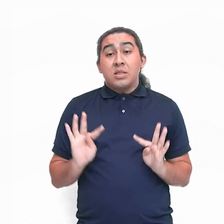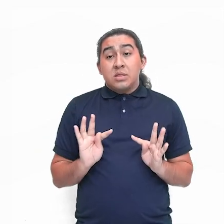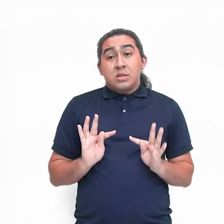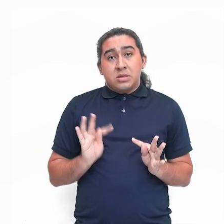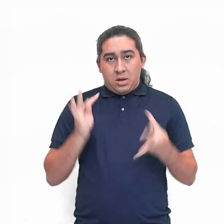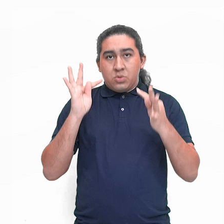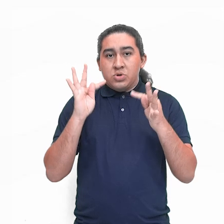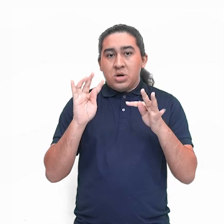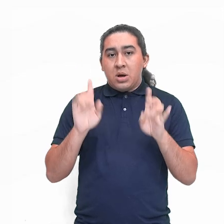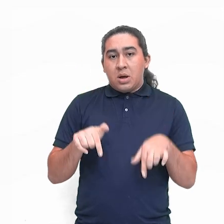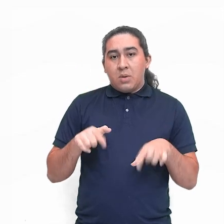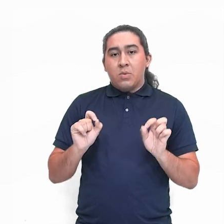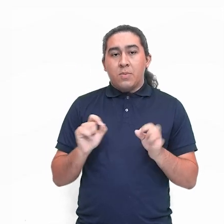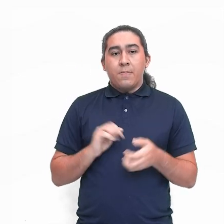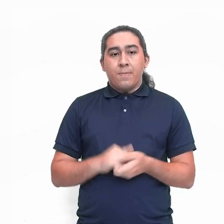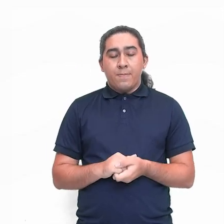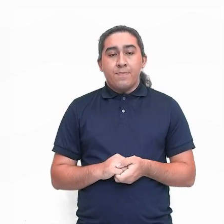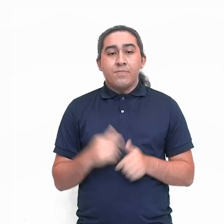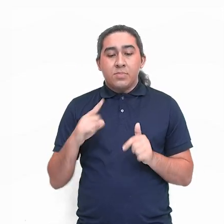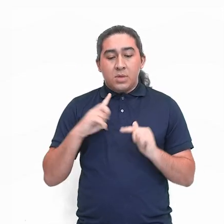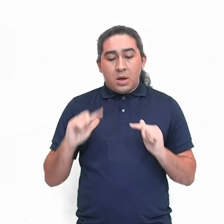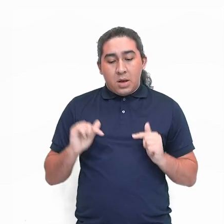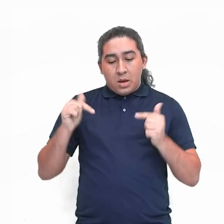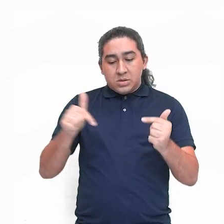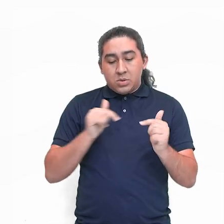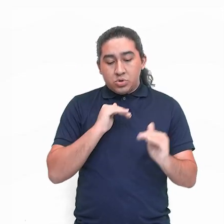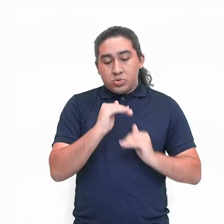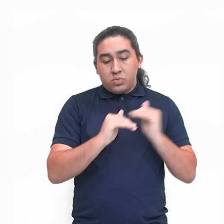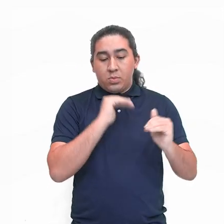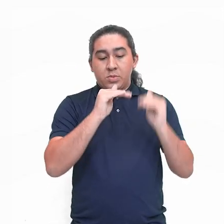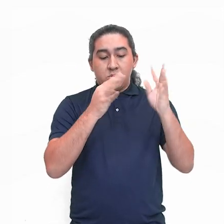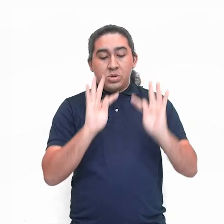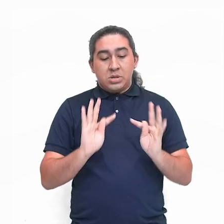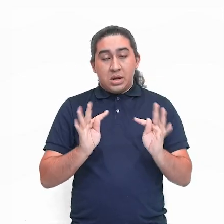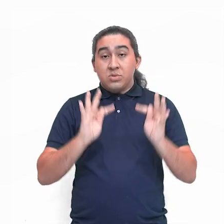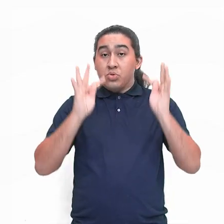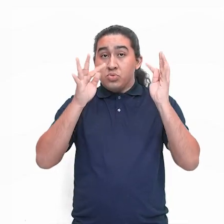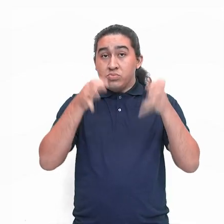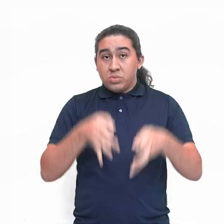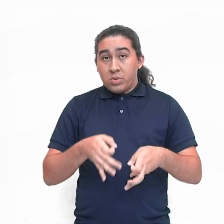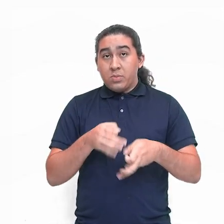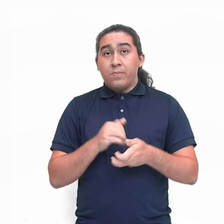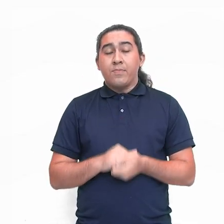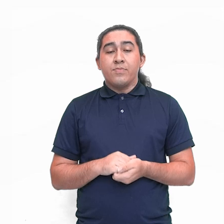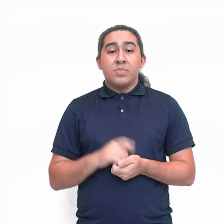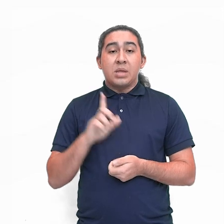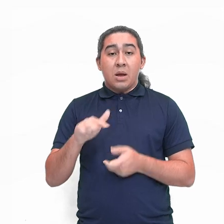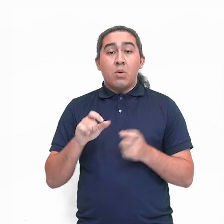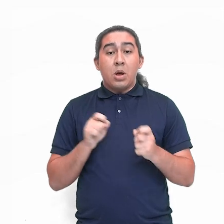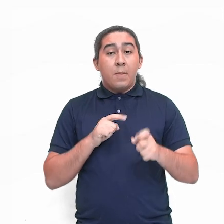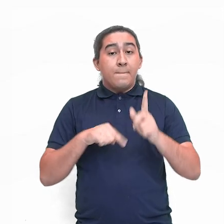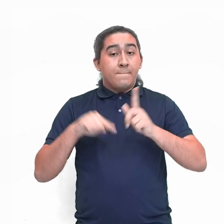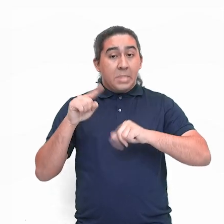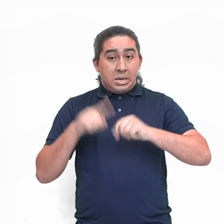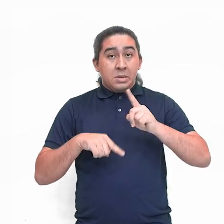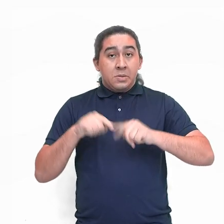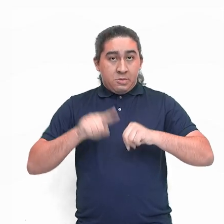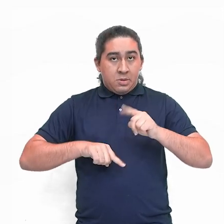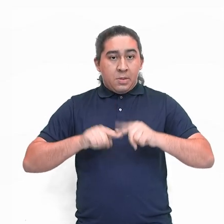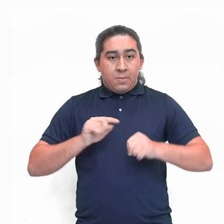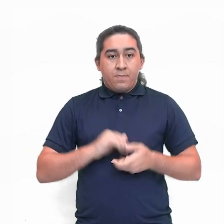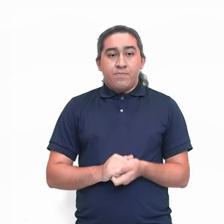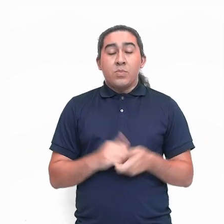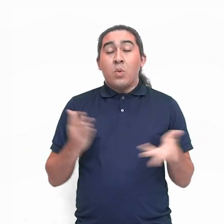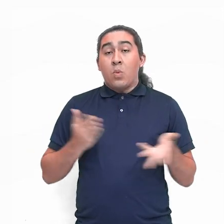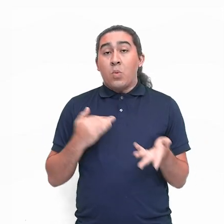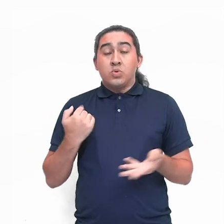ela atua nesses avanços tecnológicos dos equipamentos, né? Então, hoje